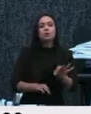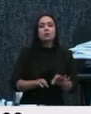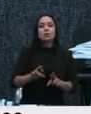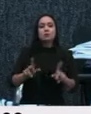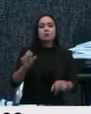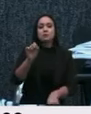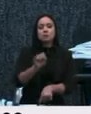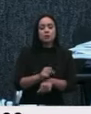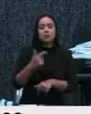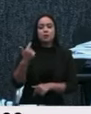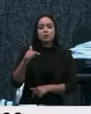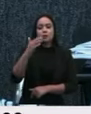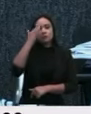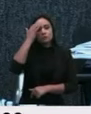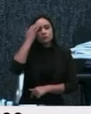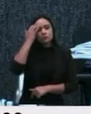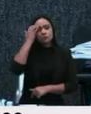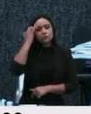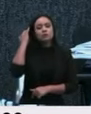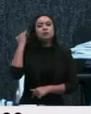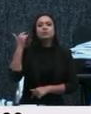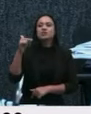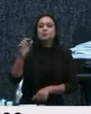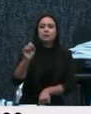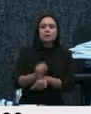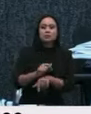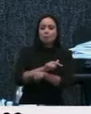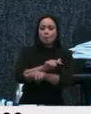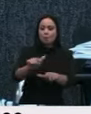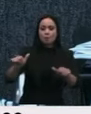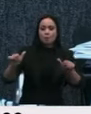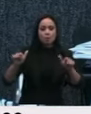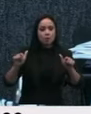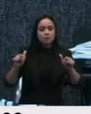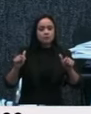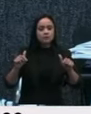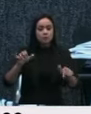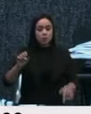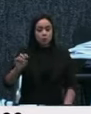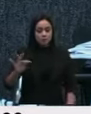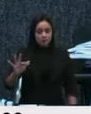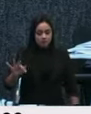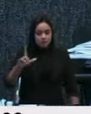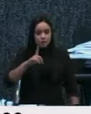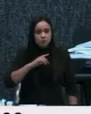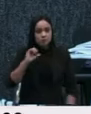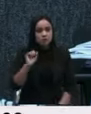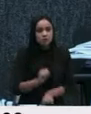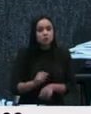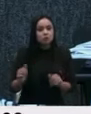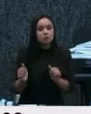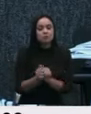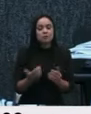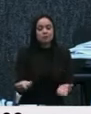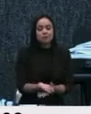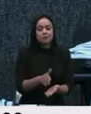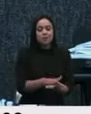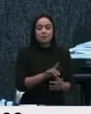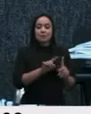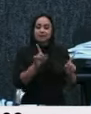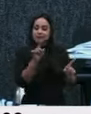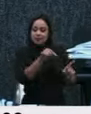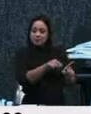de suspensão que não estava suspensa por ninguém o Supremo havia suspendido um conjunto de processos mas